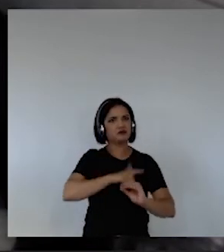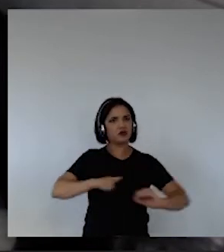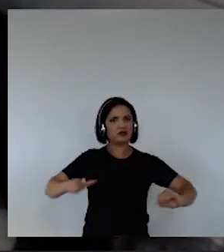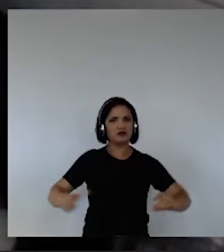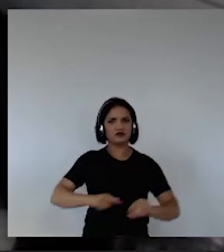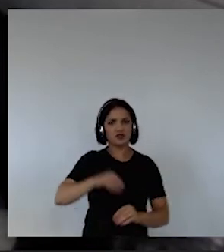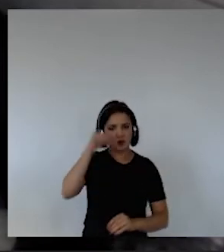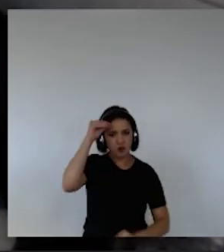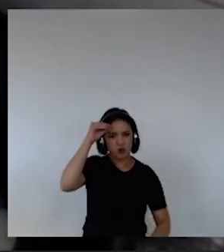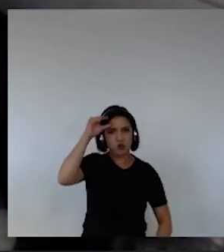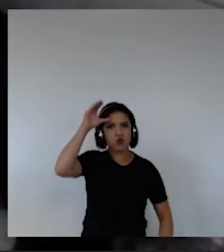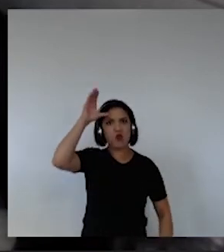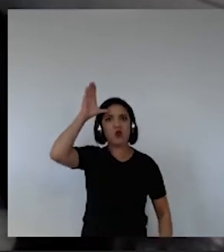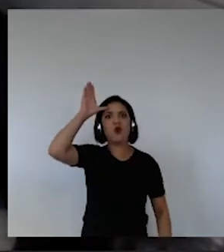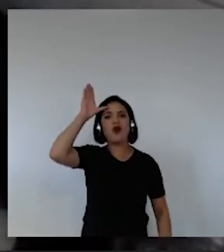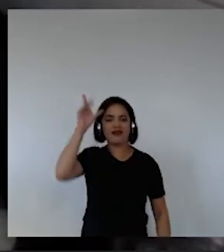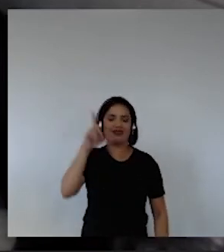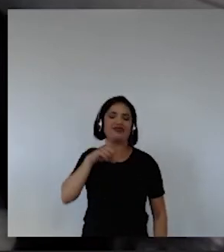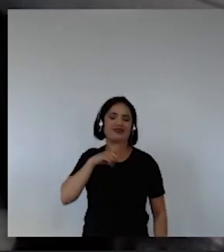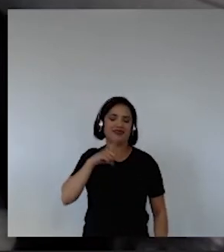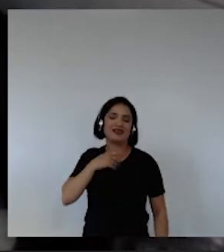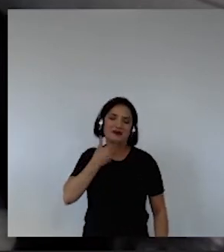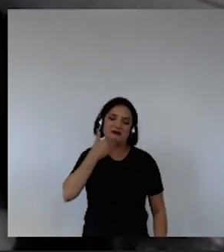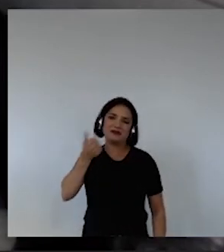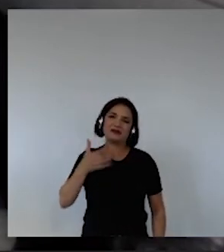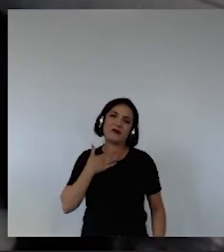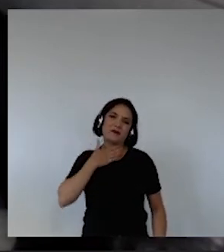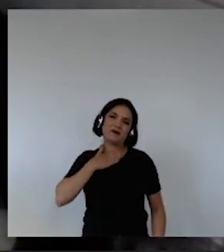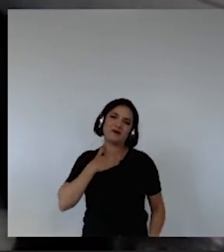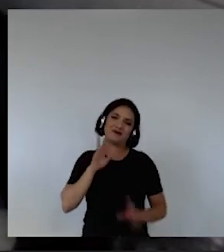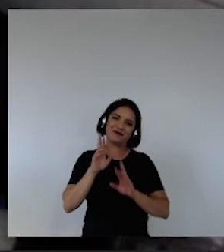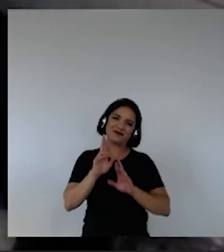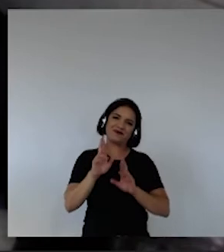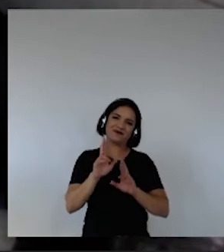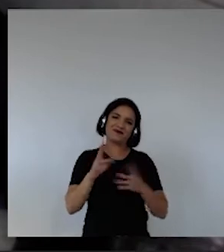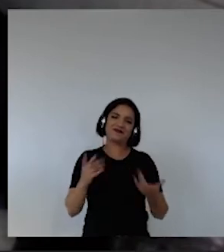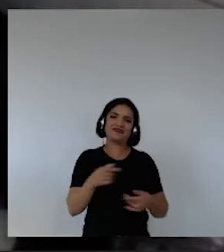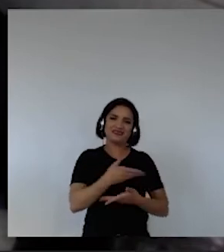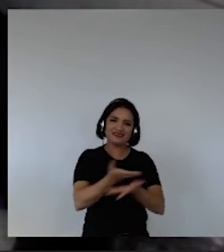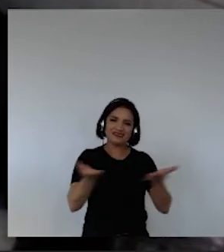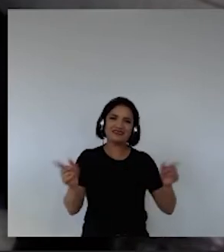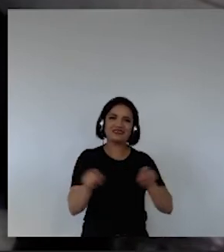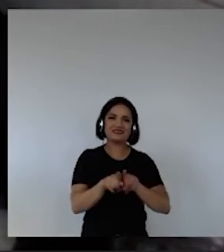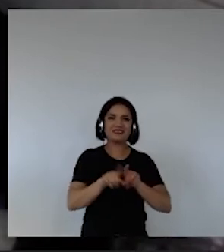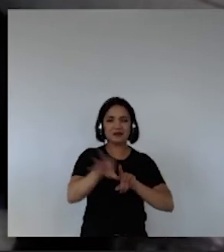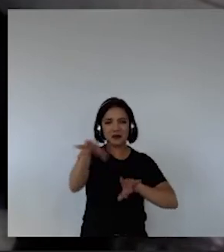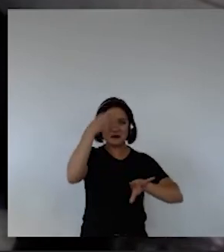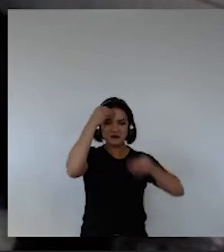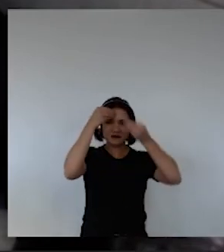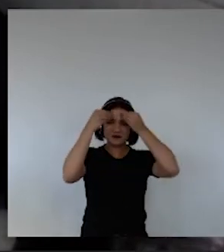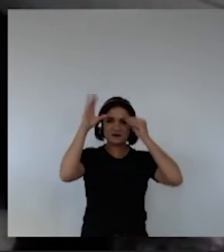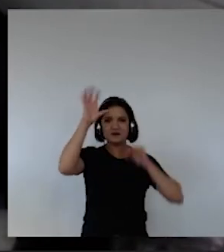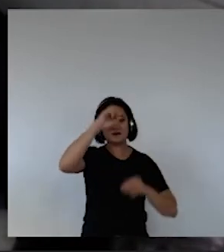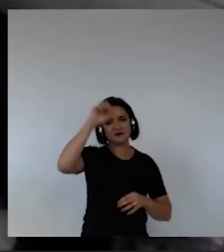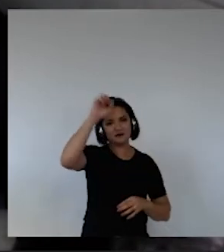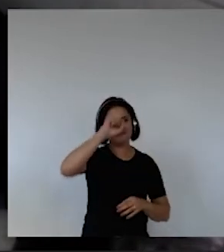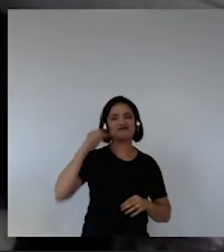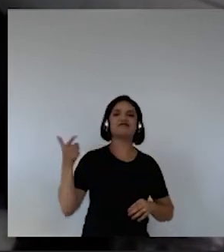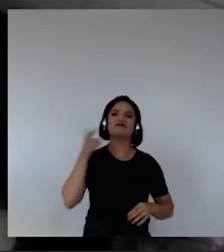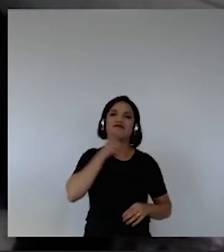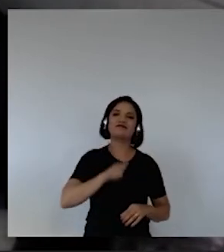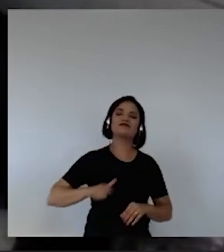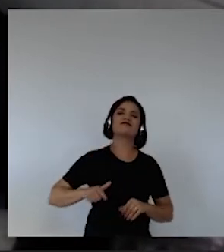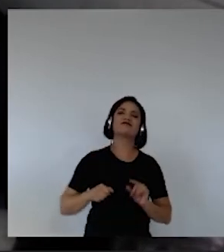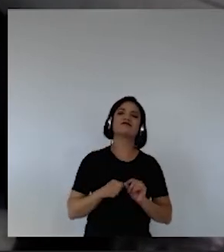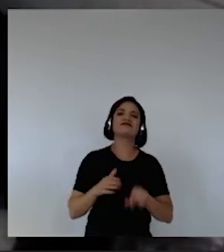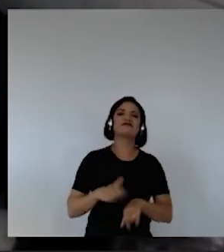areia, ela se forma. Esperamos que todos possam absorver essa ideia, nós, e aí construamos um